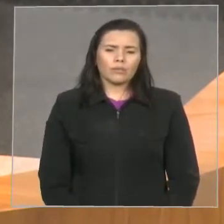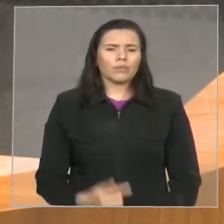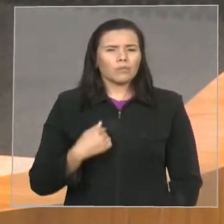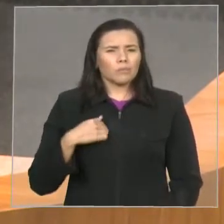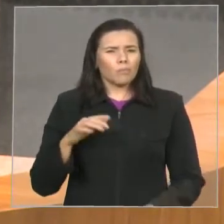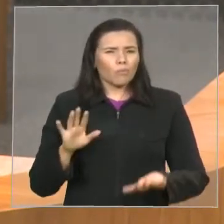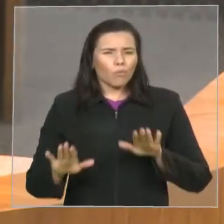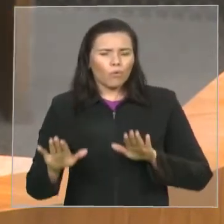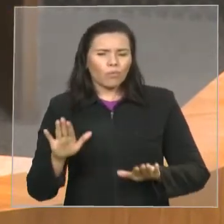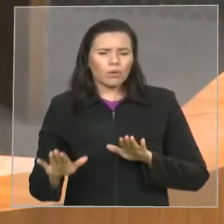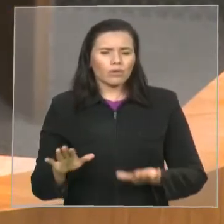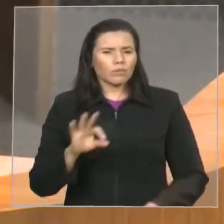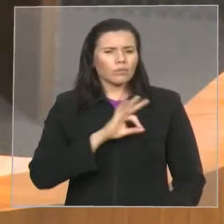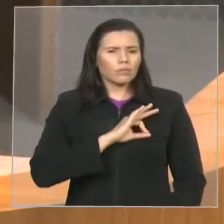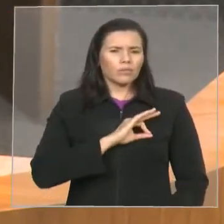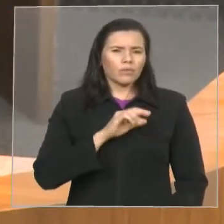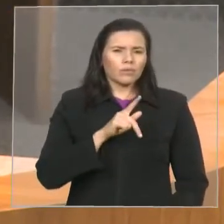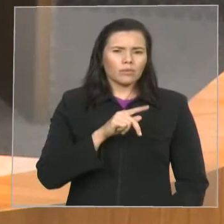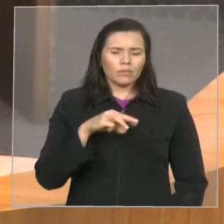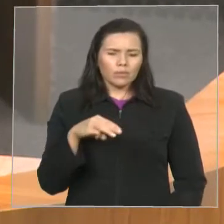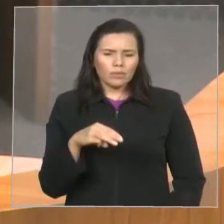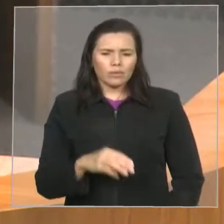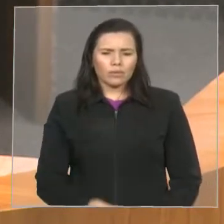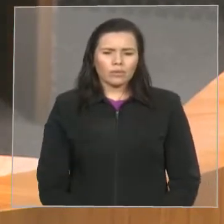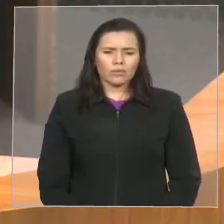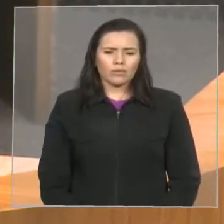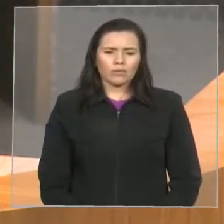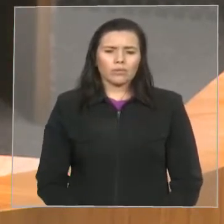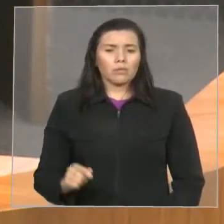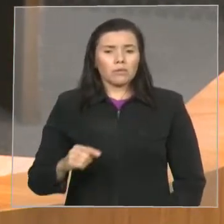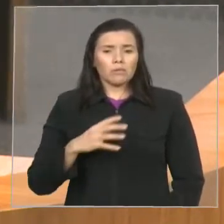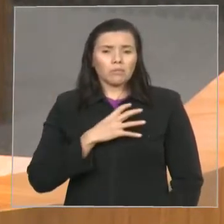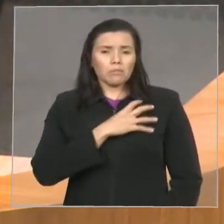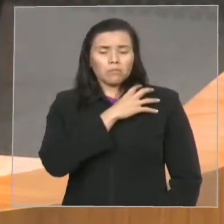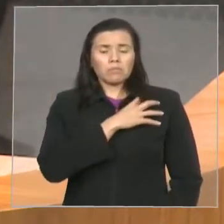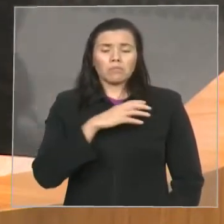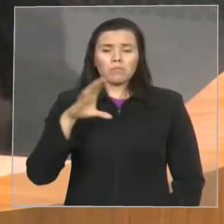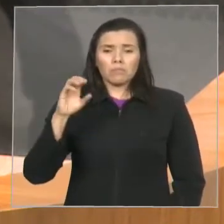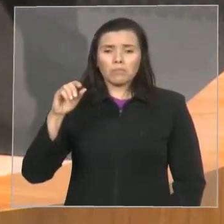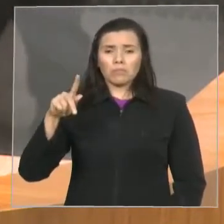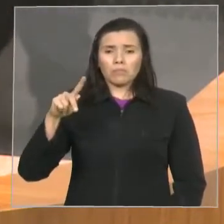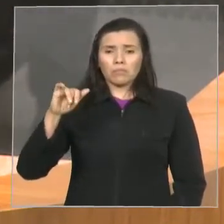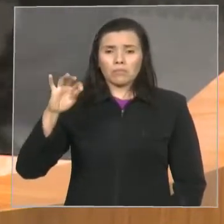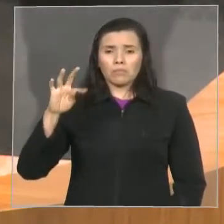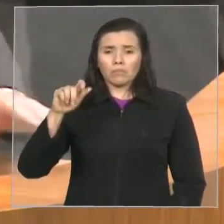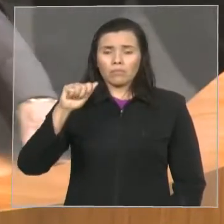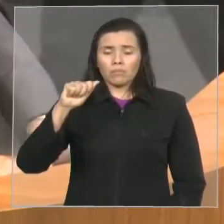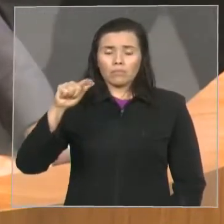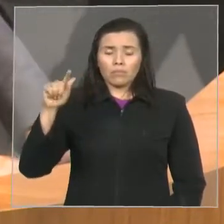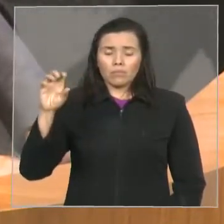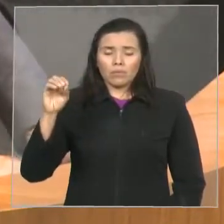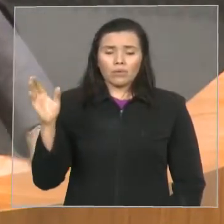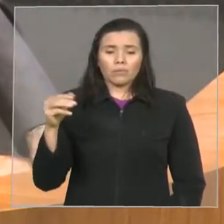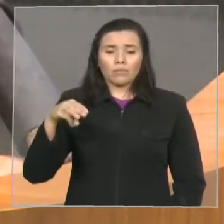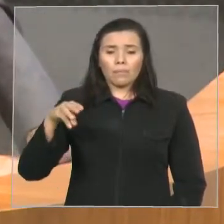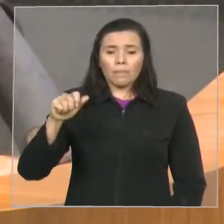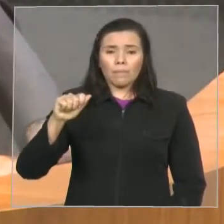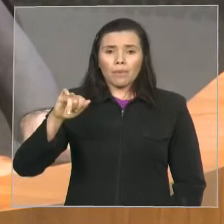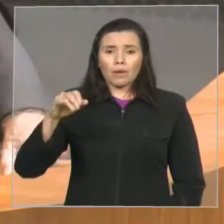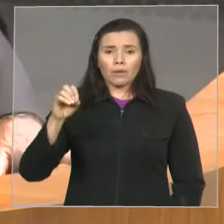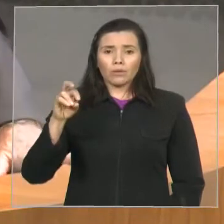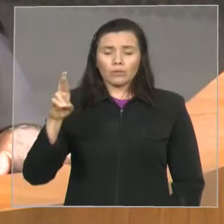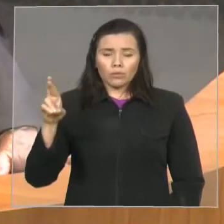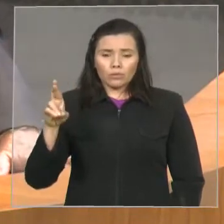aqui na Polícia Militar, é colocar um capitão, um tenente, um soldado, um sargento, ou um major, um tenente-coronel,